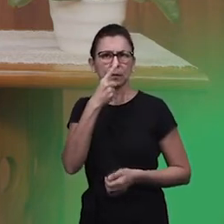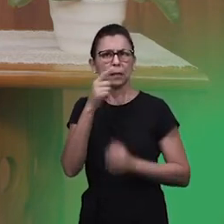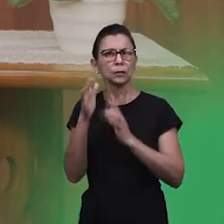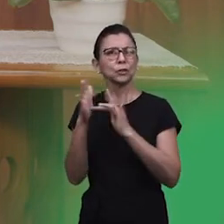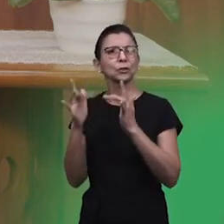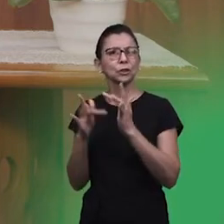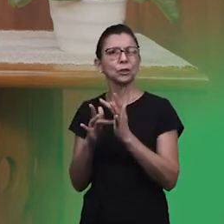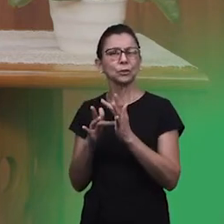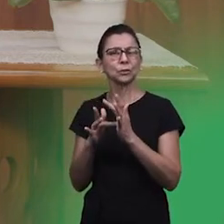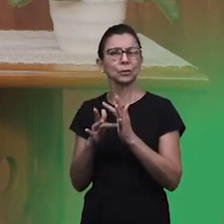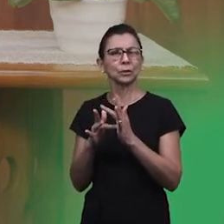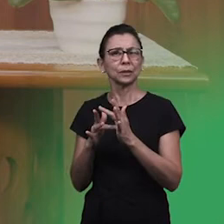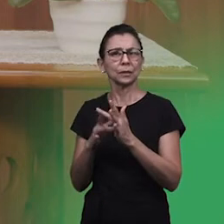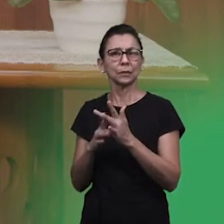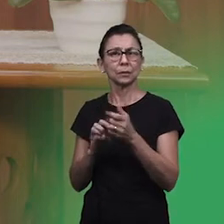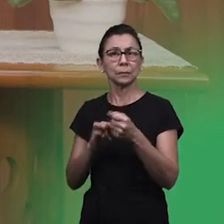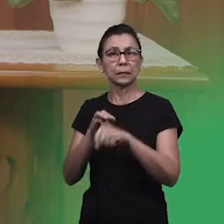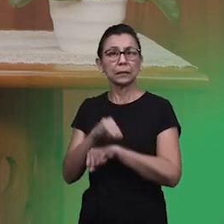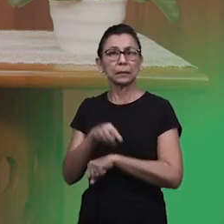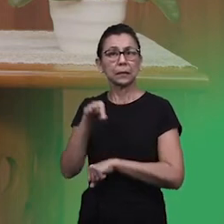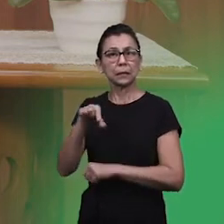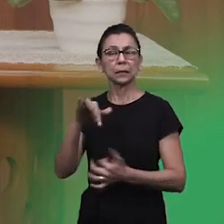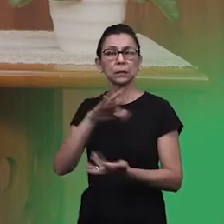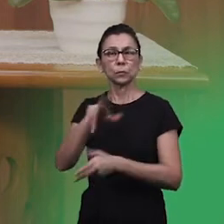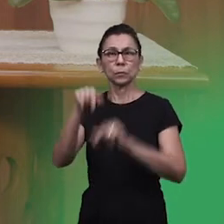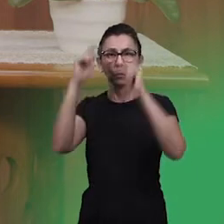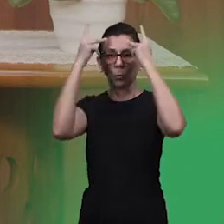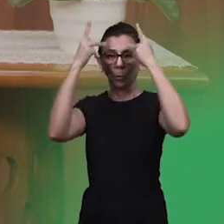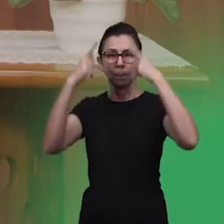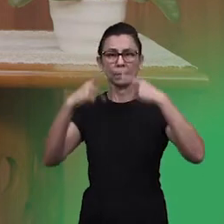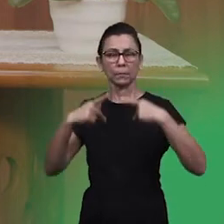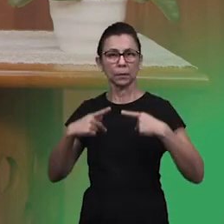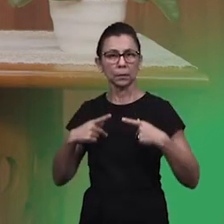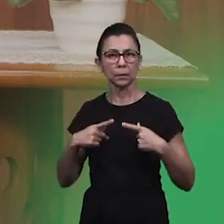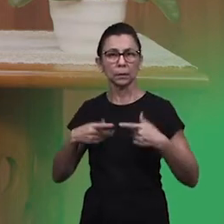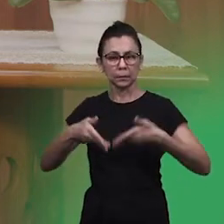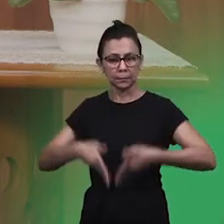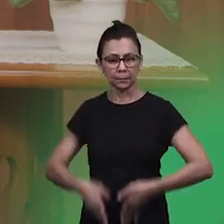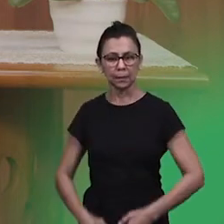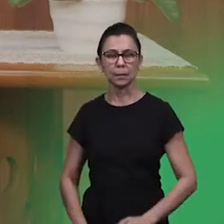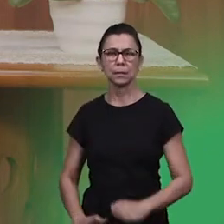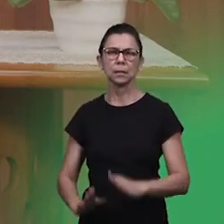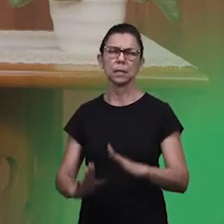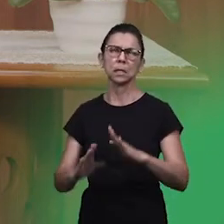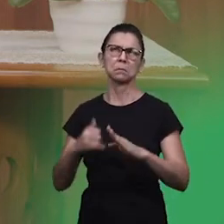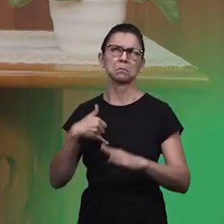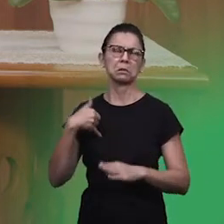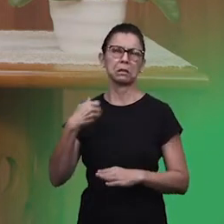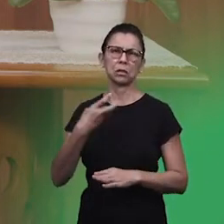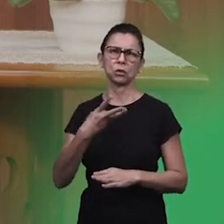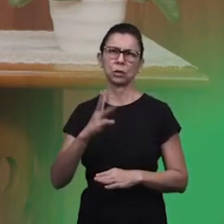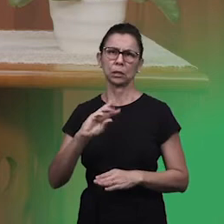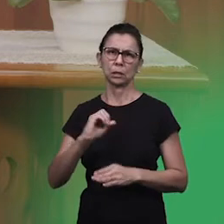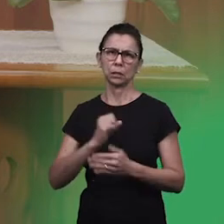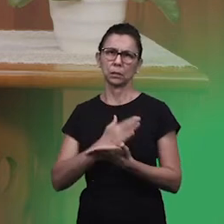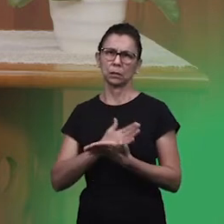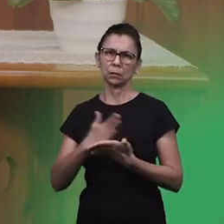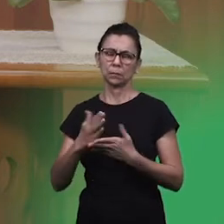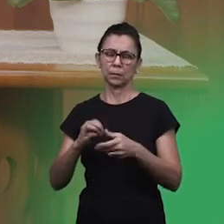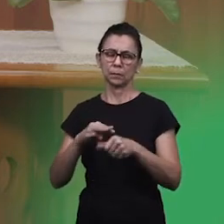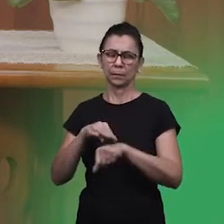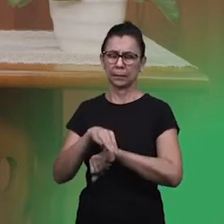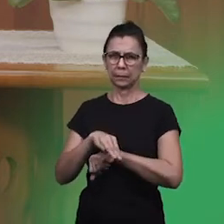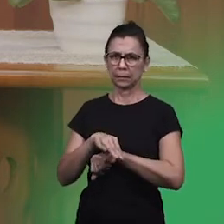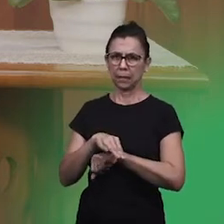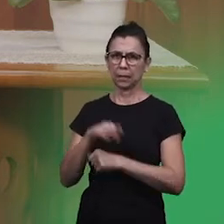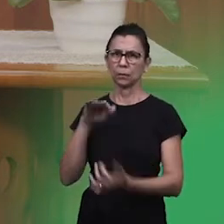seu ministério terreno. Jesus, na sua forma de homem, quando ele nasceu e depois, aos 30 anos, começa o seu ministério, ali